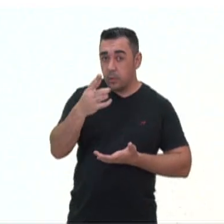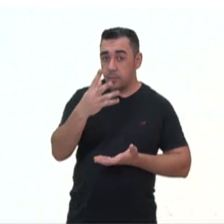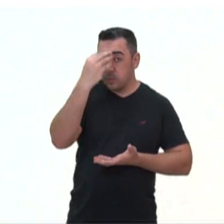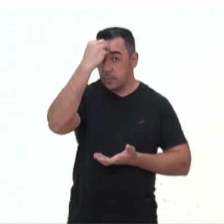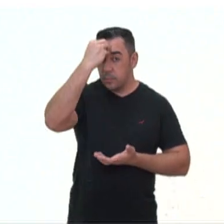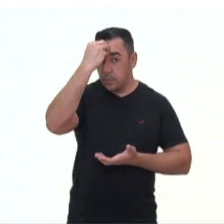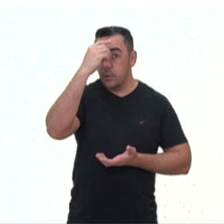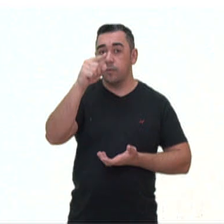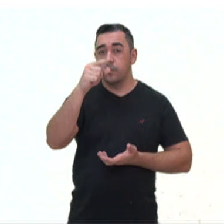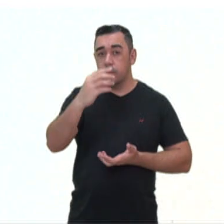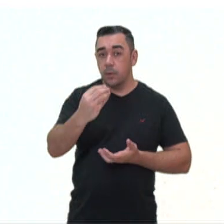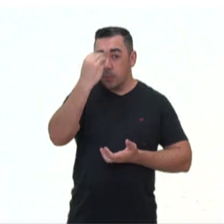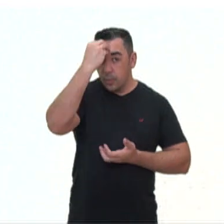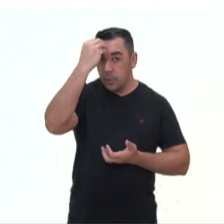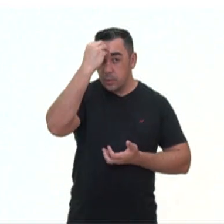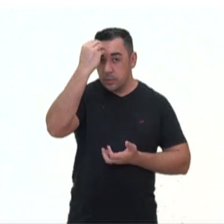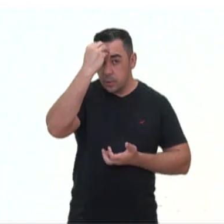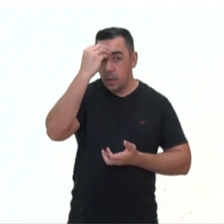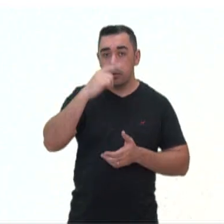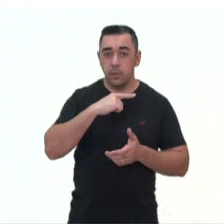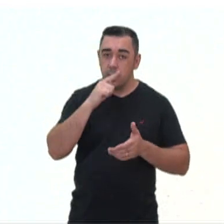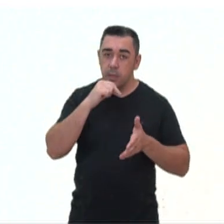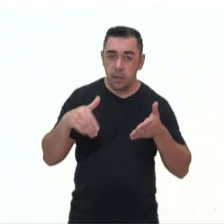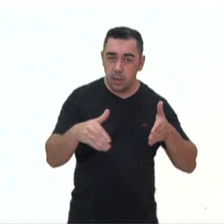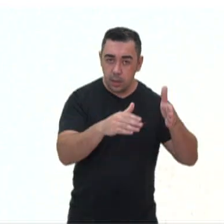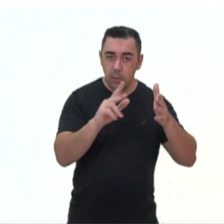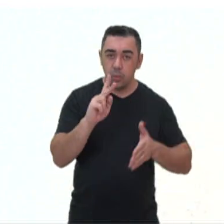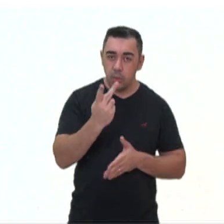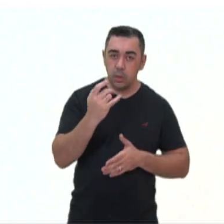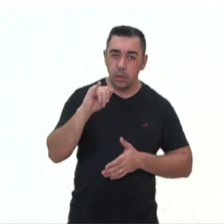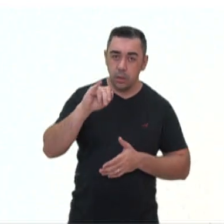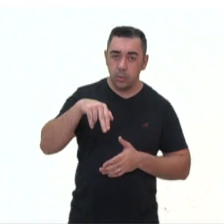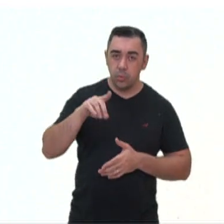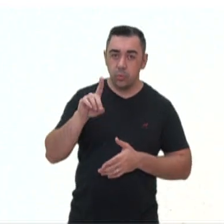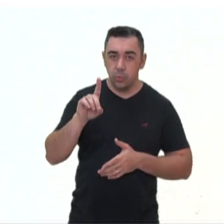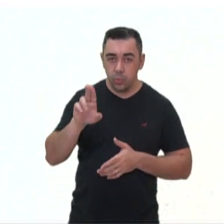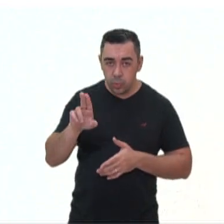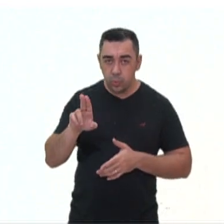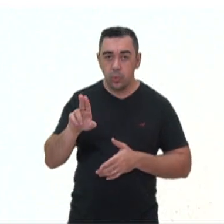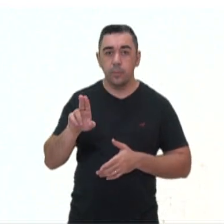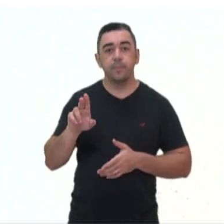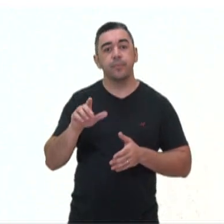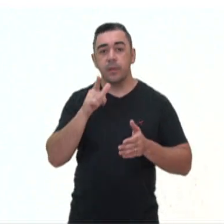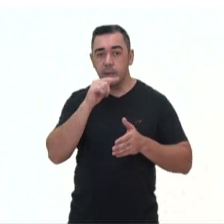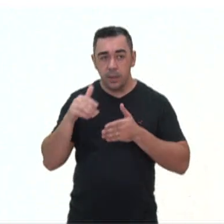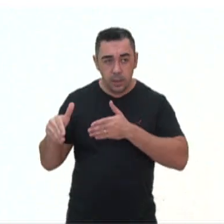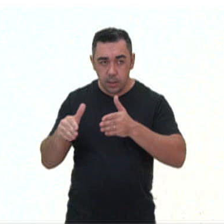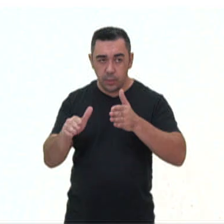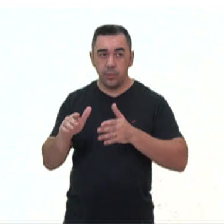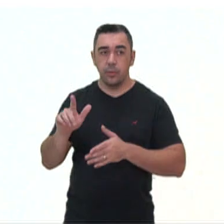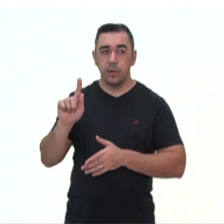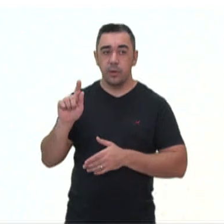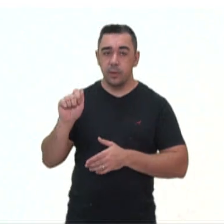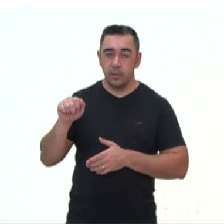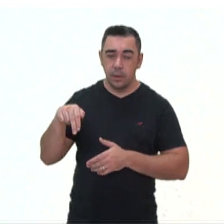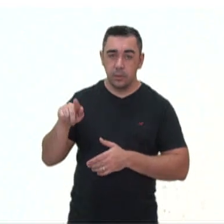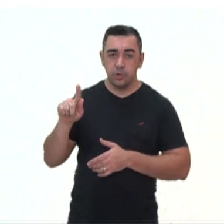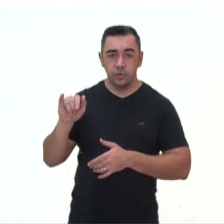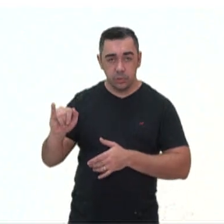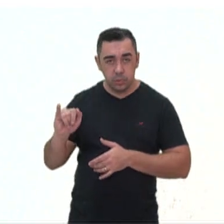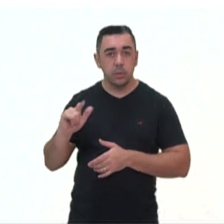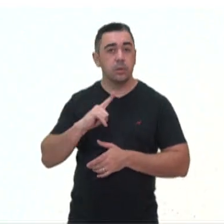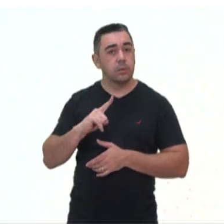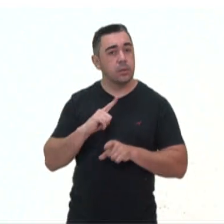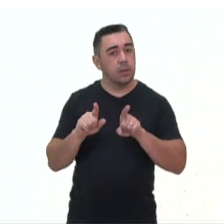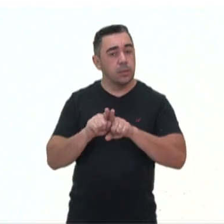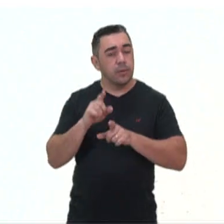registre isso na sua mente, já que normalmente nos livros didáticos não se dá tanto destaque. E colocamos uma imagem de satélite para facilitar a